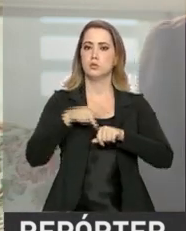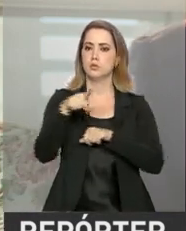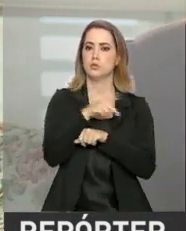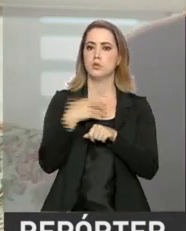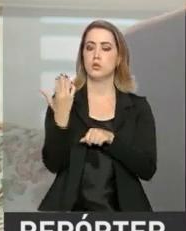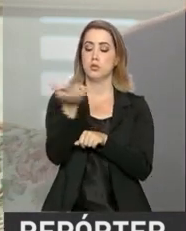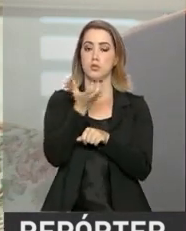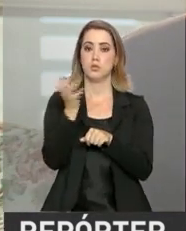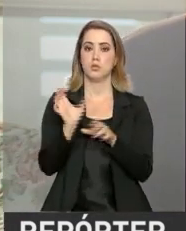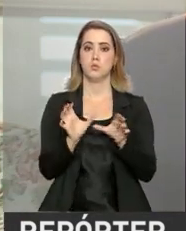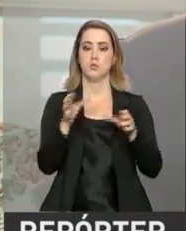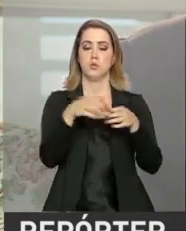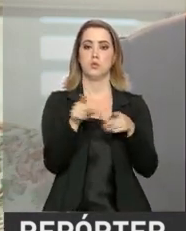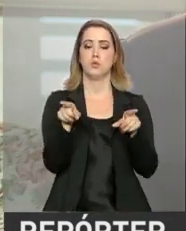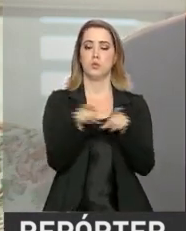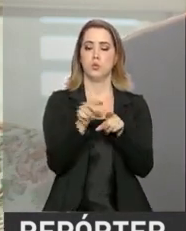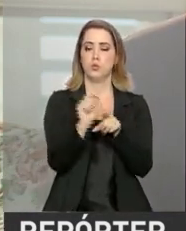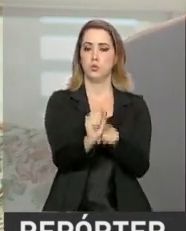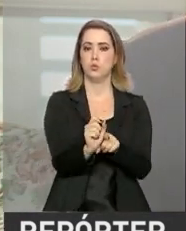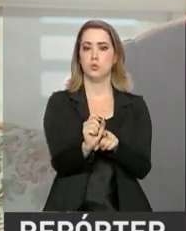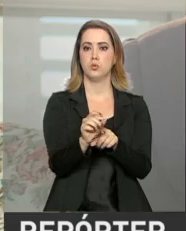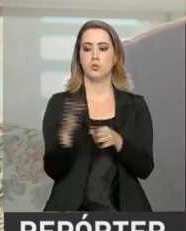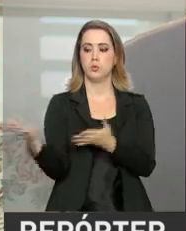que a cúpula tenha um foco na juventude.